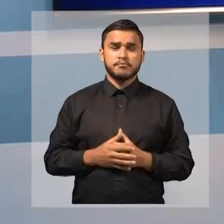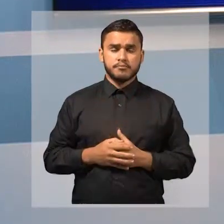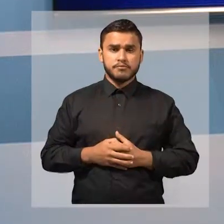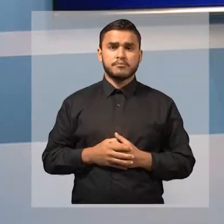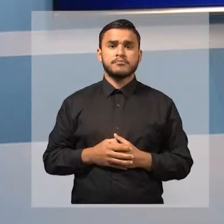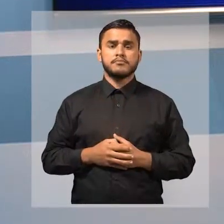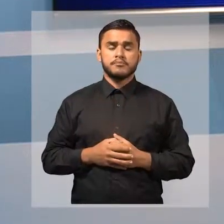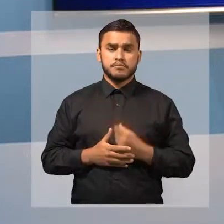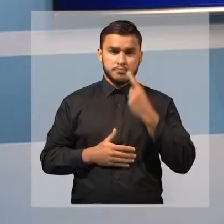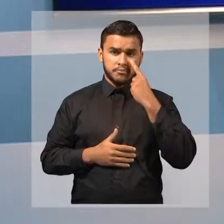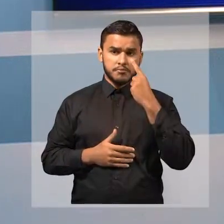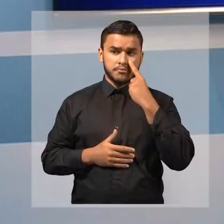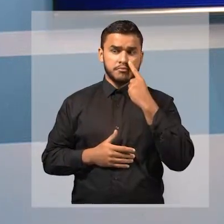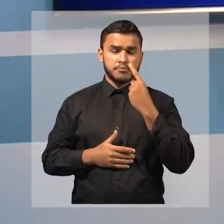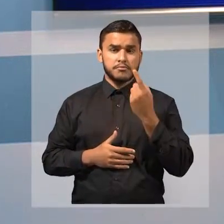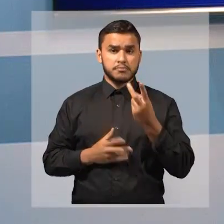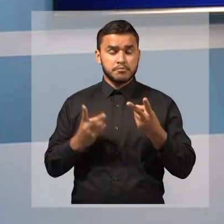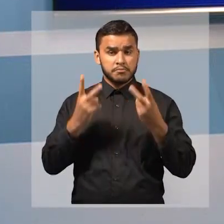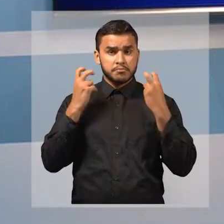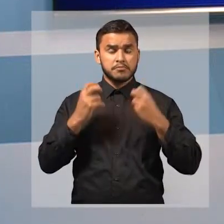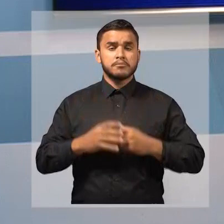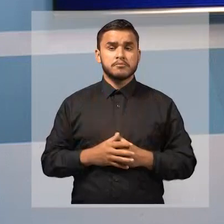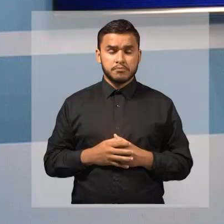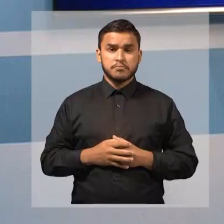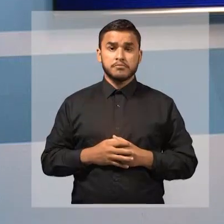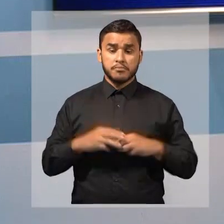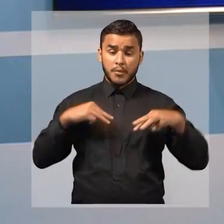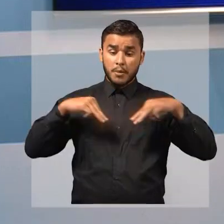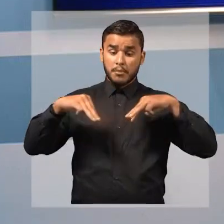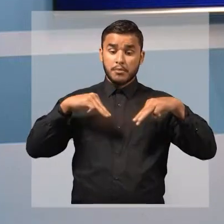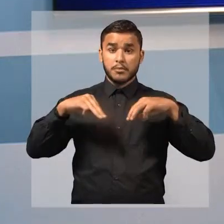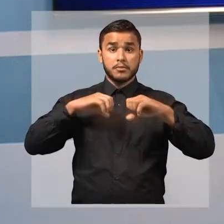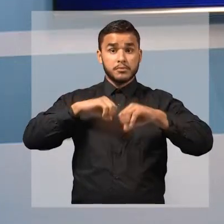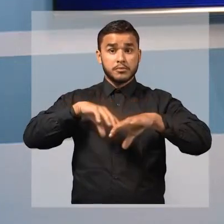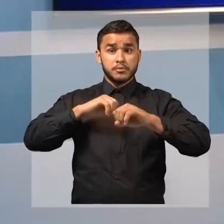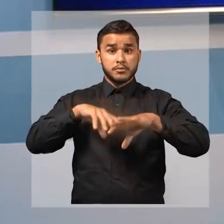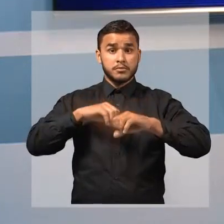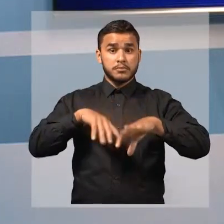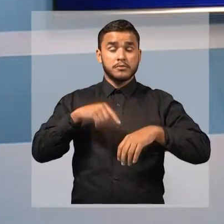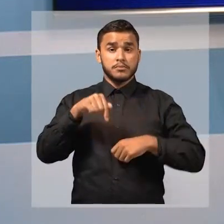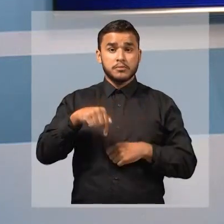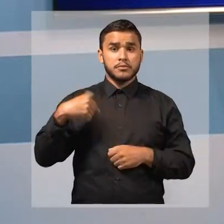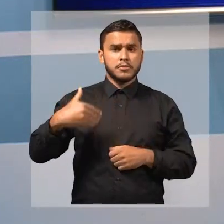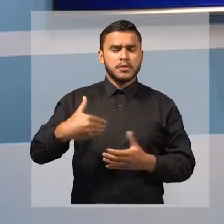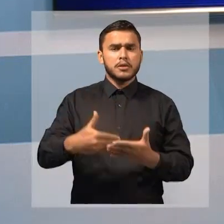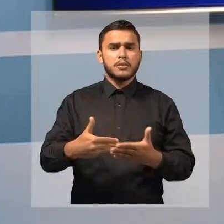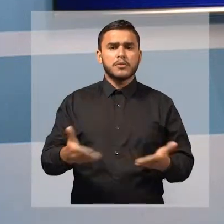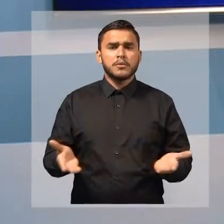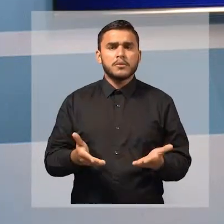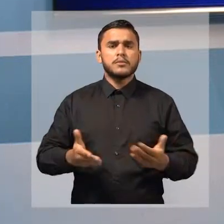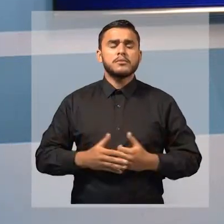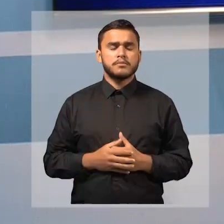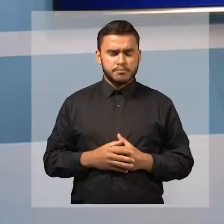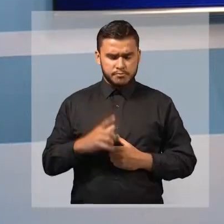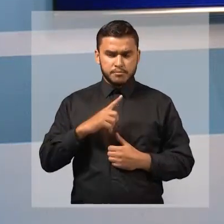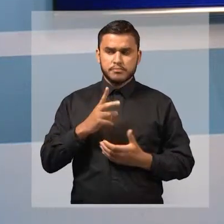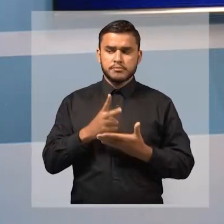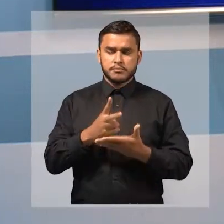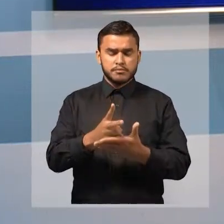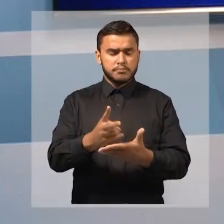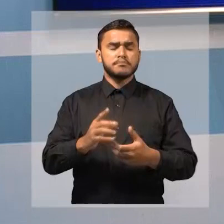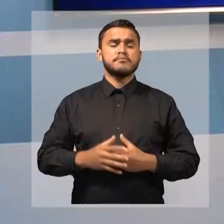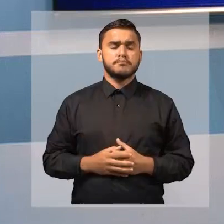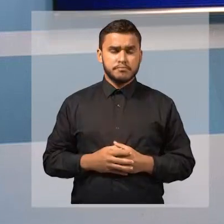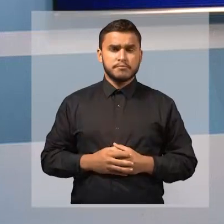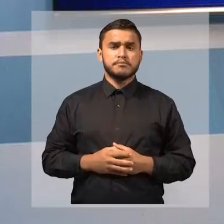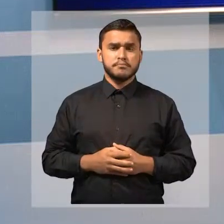partes. Basta dizer que o Ministério da Educação, por exemplo, até hoje, vive em um conflito permanente,